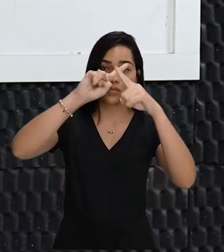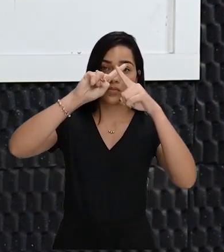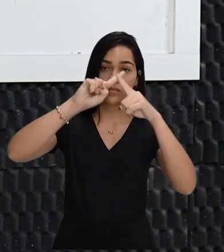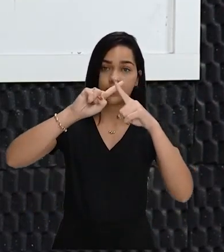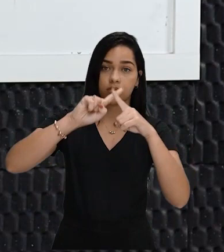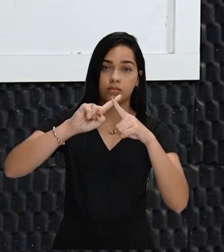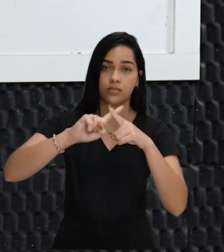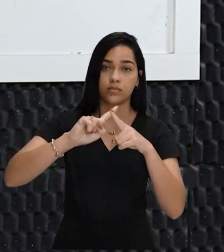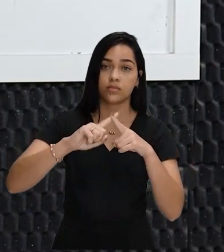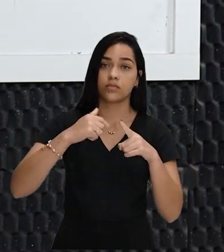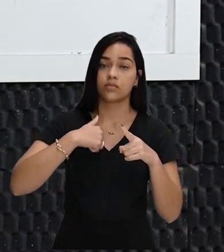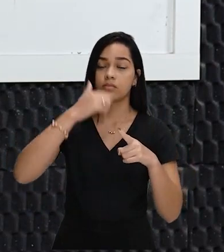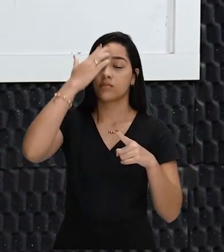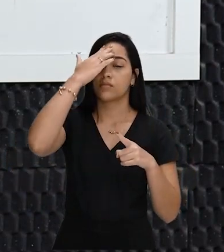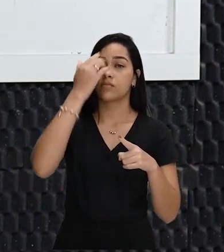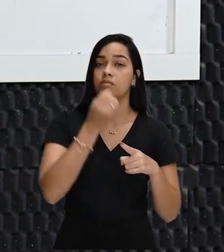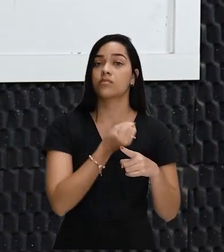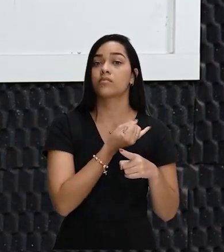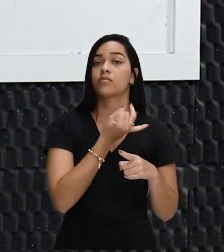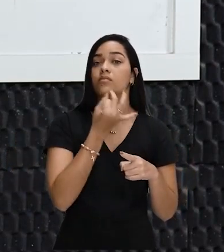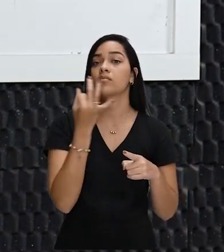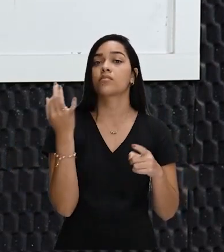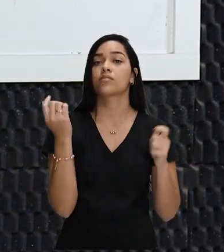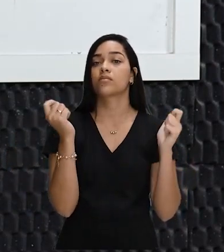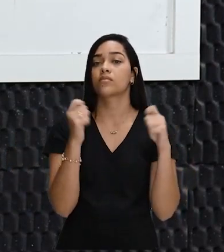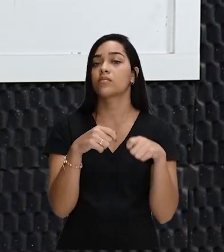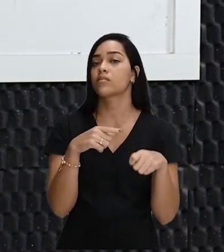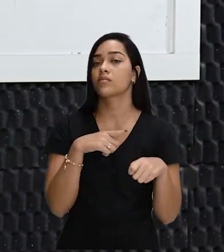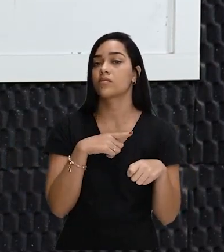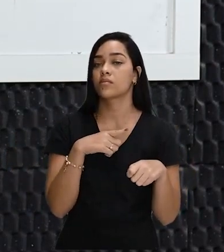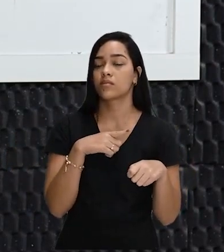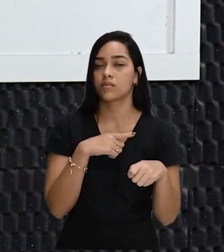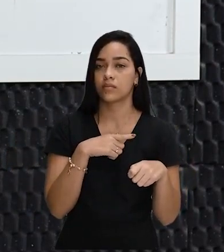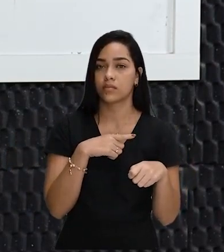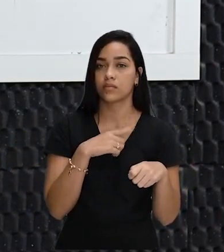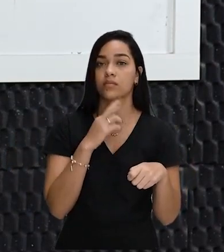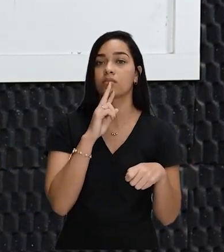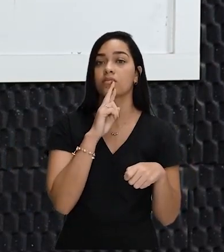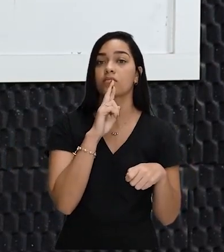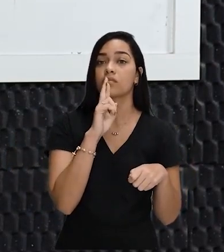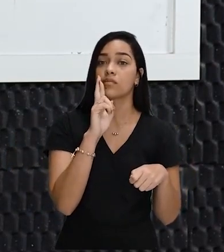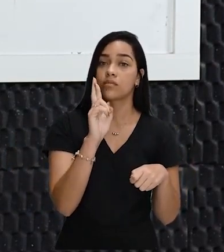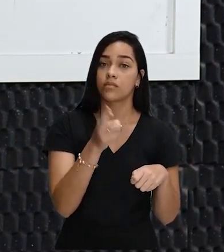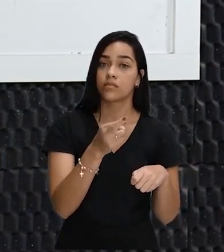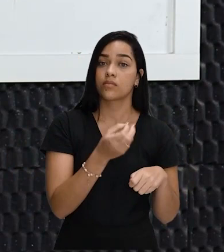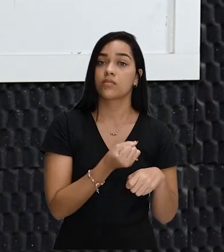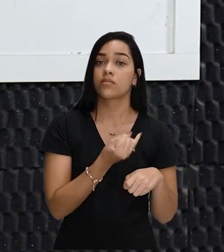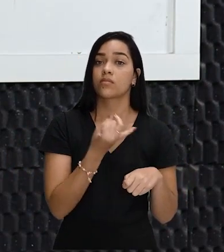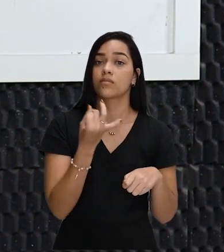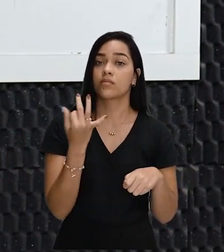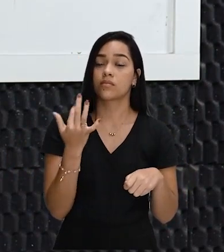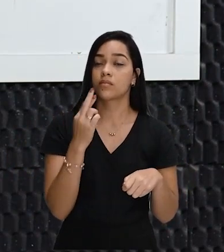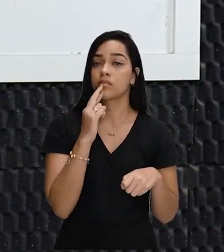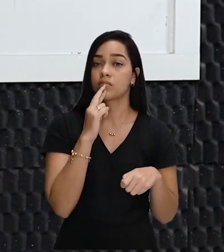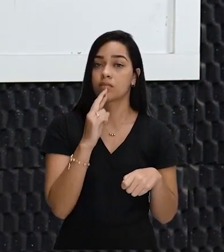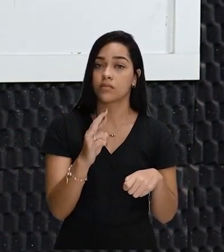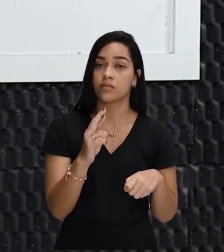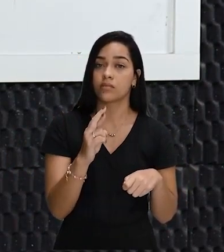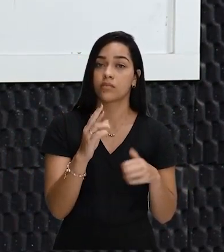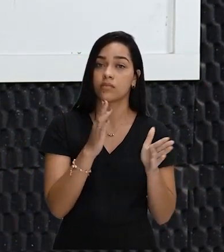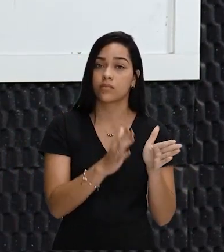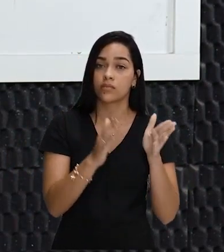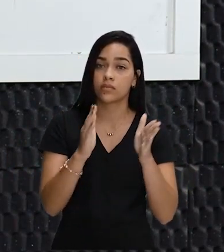eu vou saber quantas possibilidades eu tenho de respostas quantas respostas